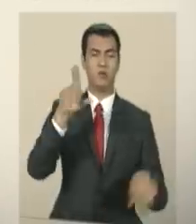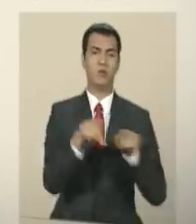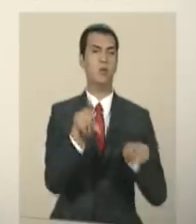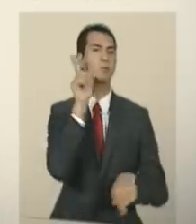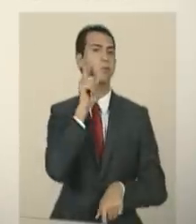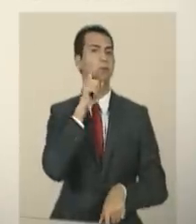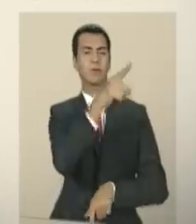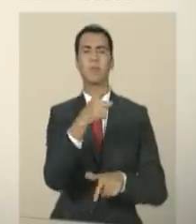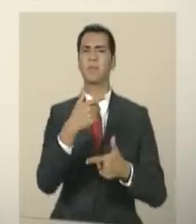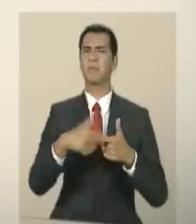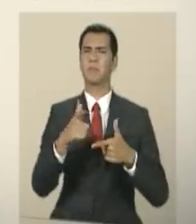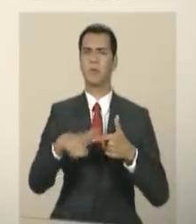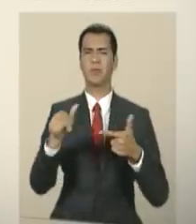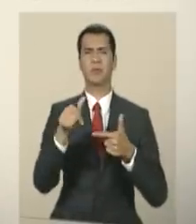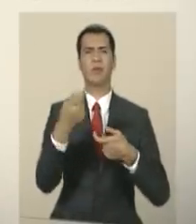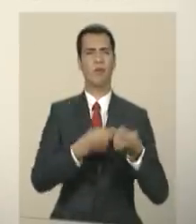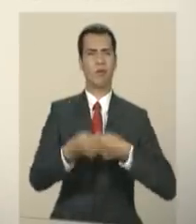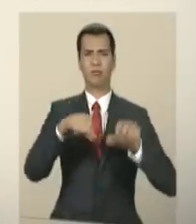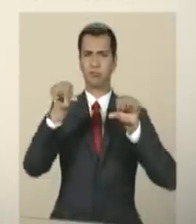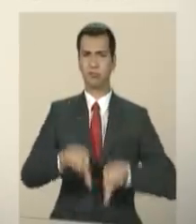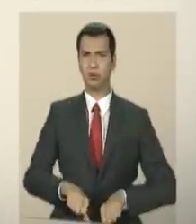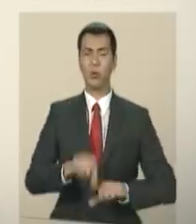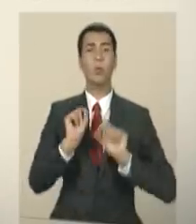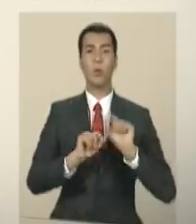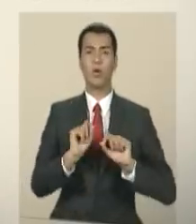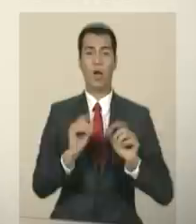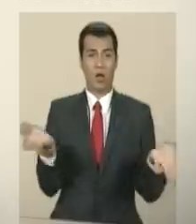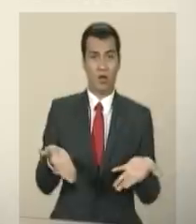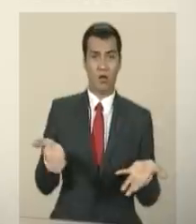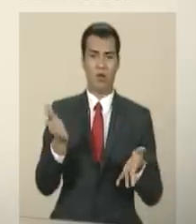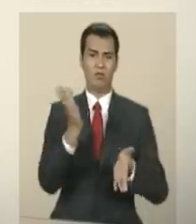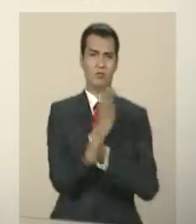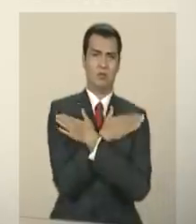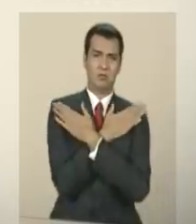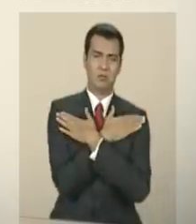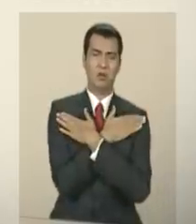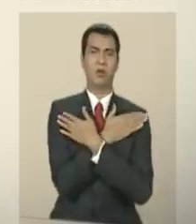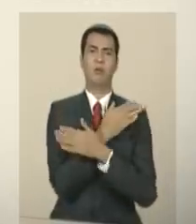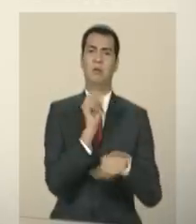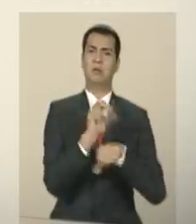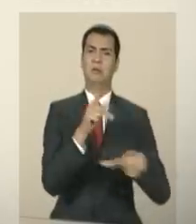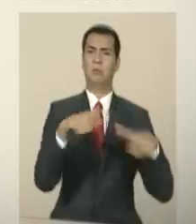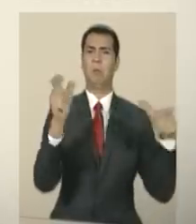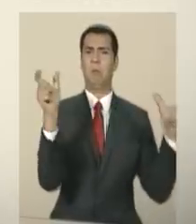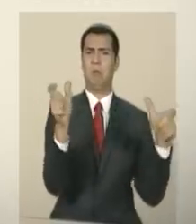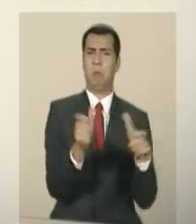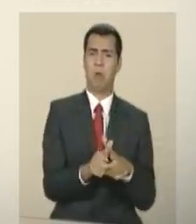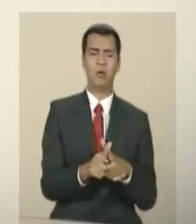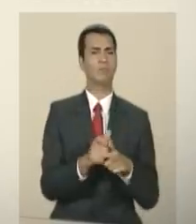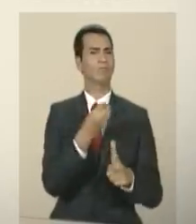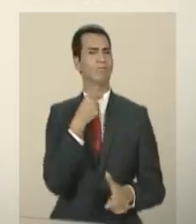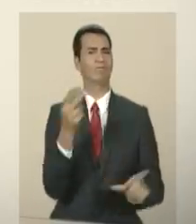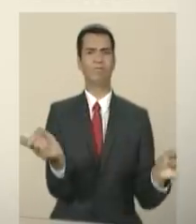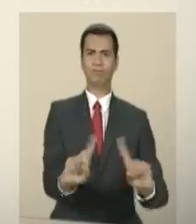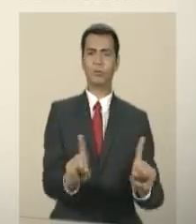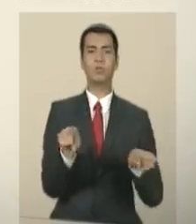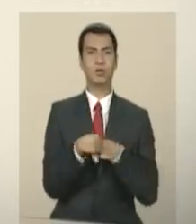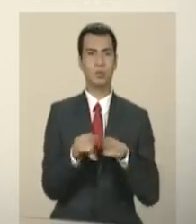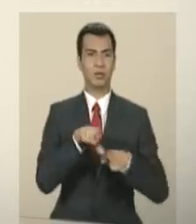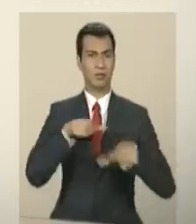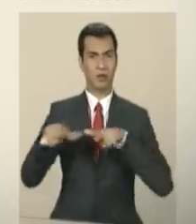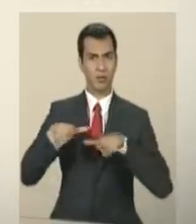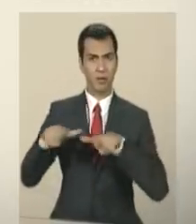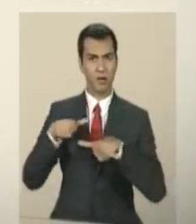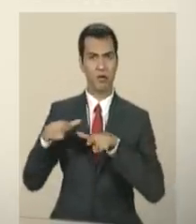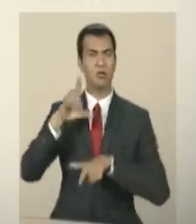Unidos não pode ser resolvida com desemprego Luciano e muito menos com a redução dos Direitos Trabalhistas